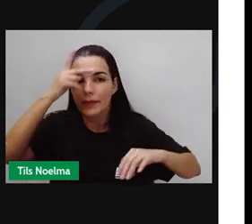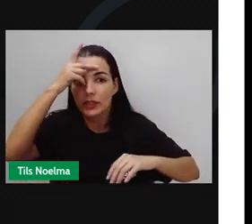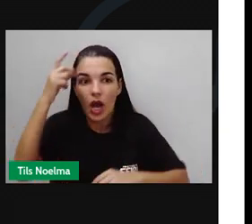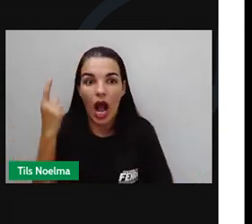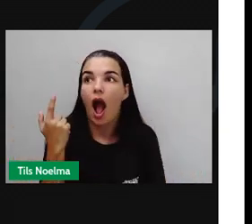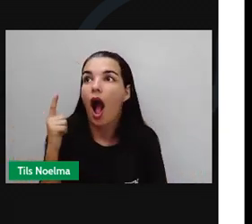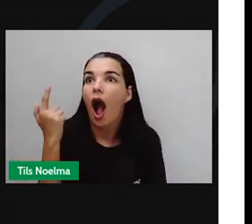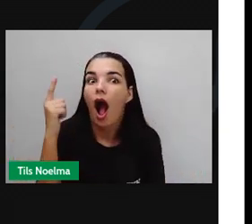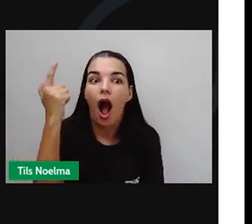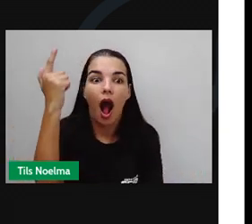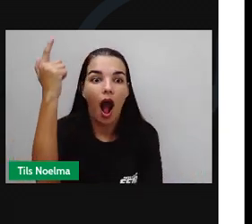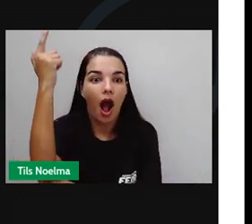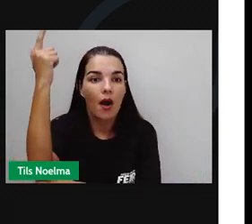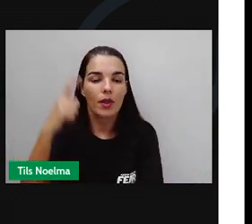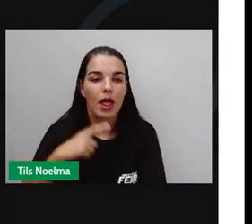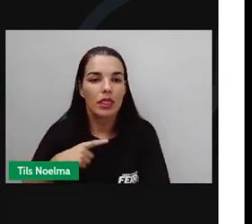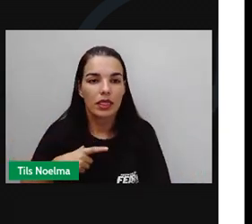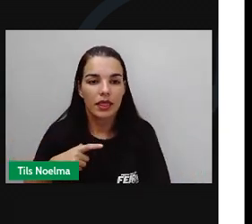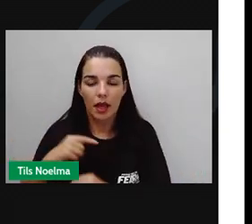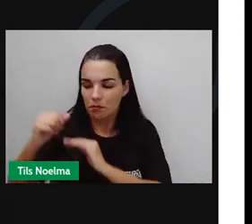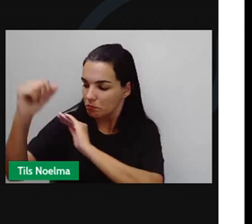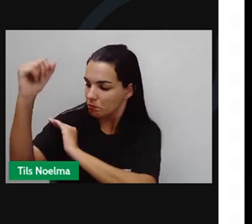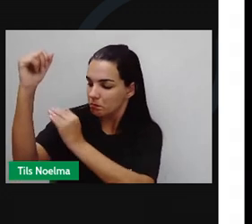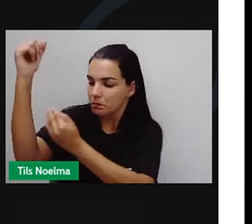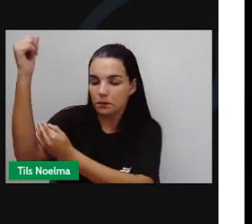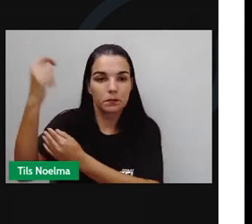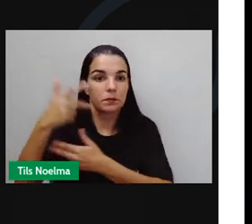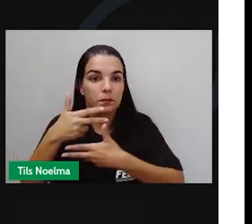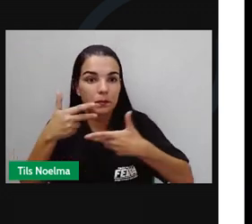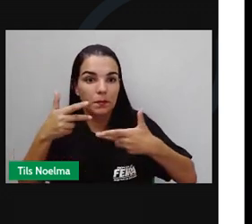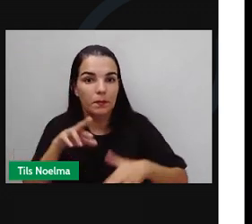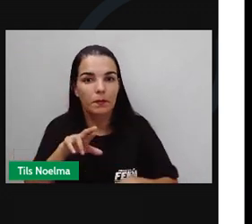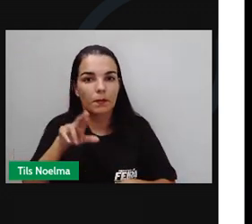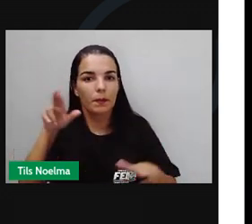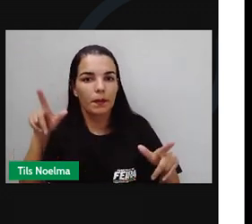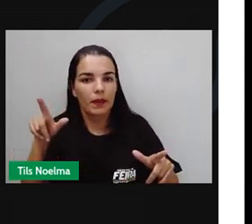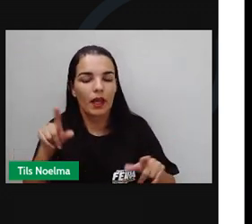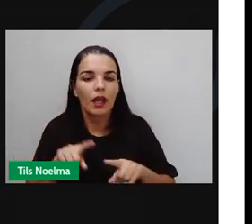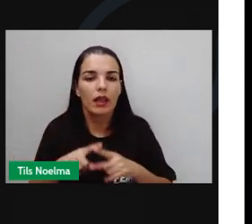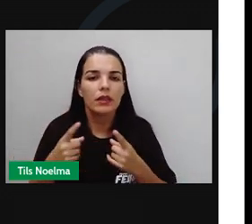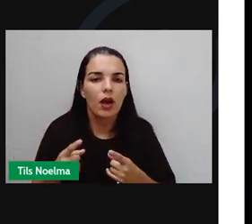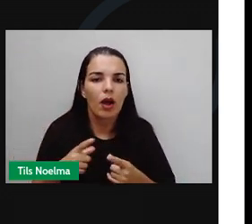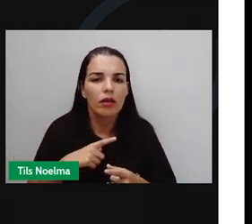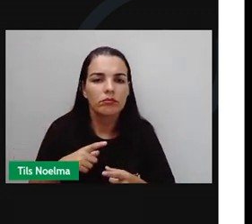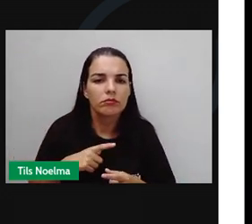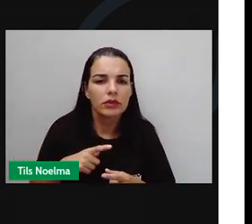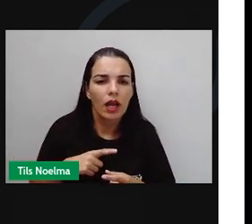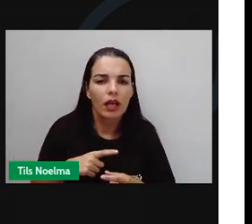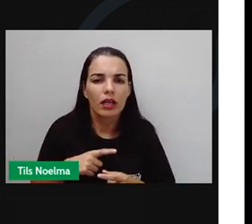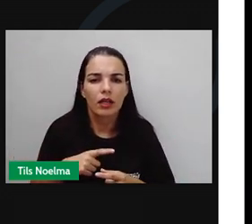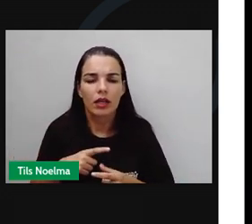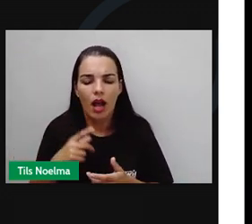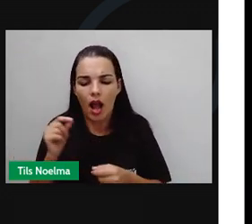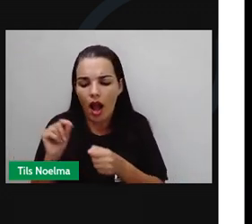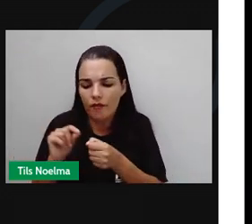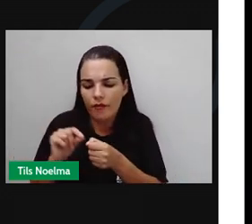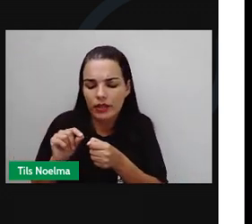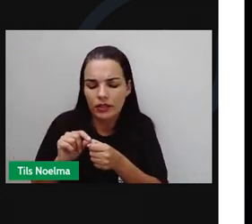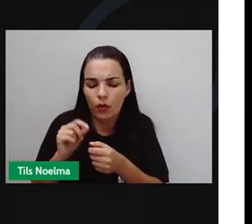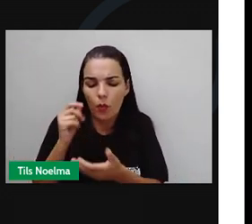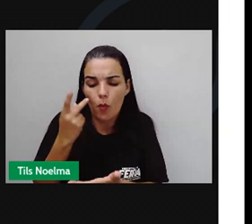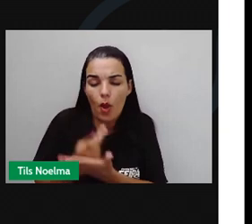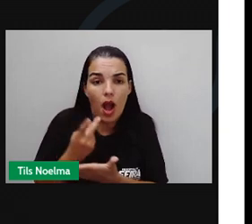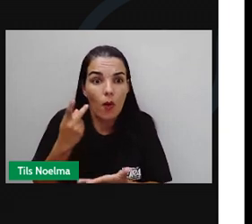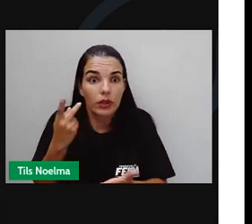seres dotados de algum poder extraordinário. No meio da trajetória de algum personagem, acontece algum